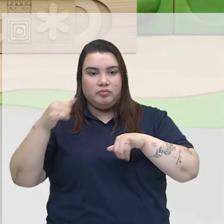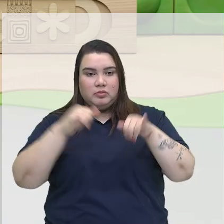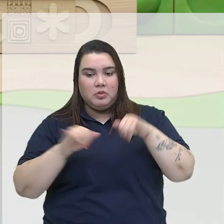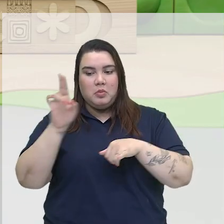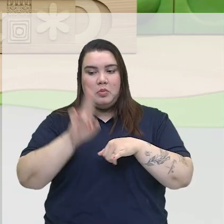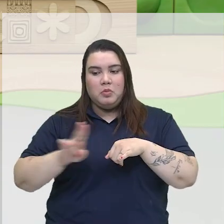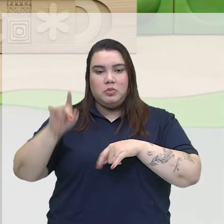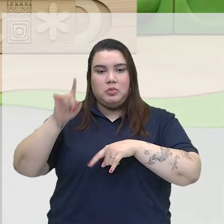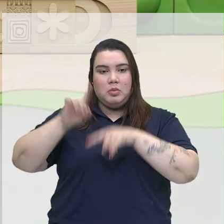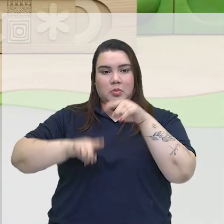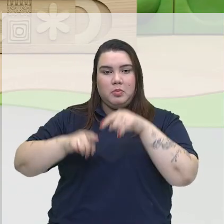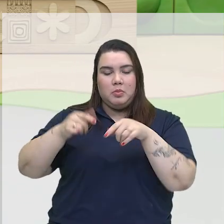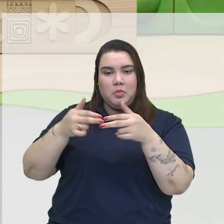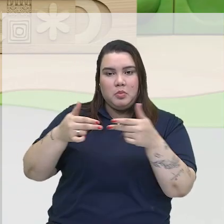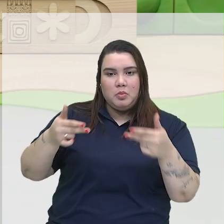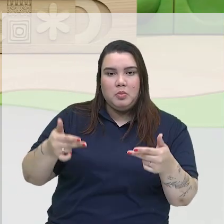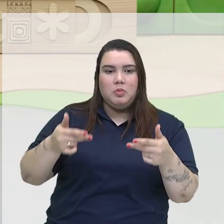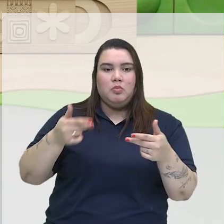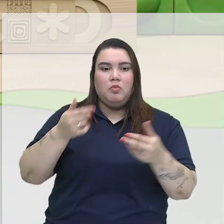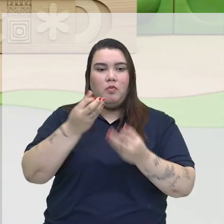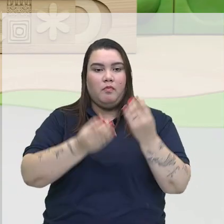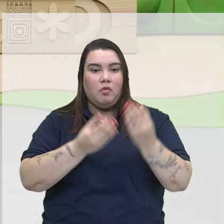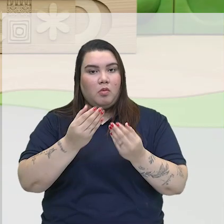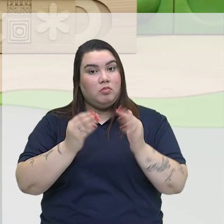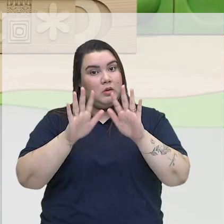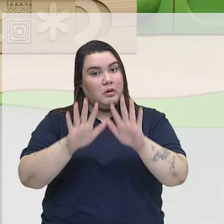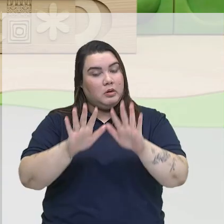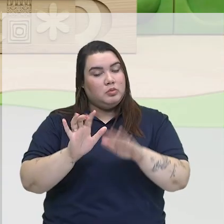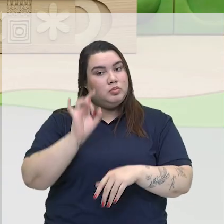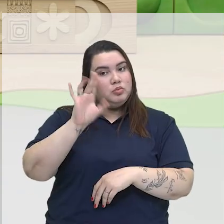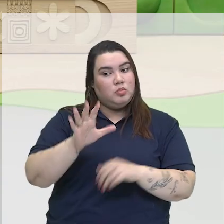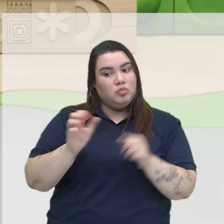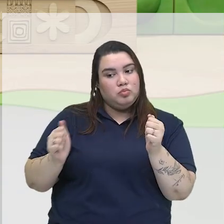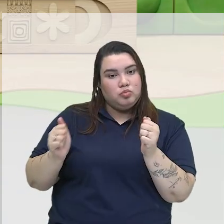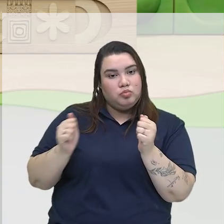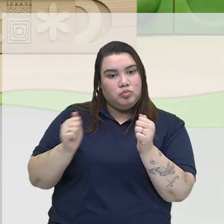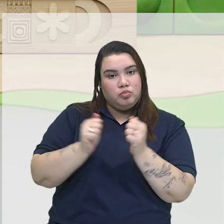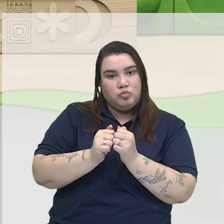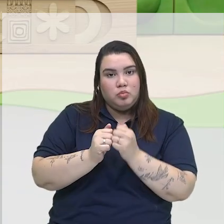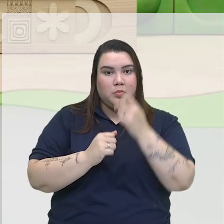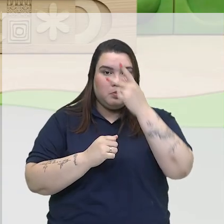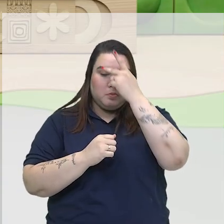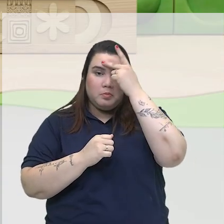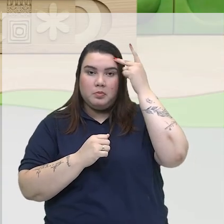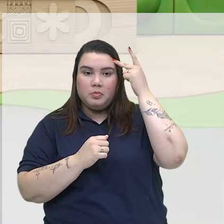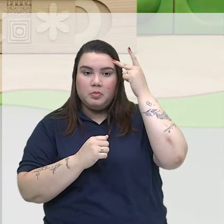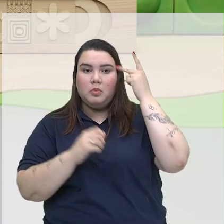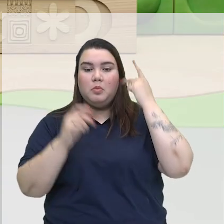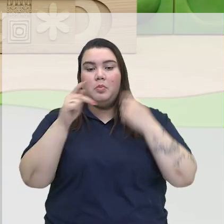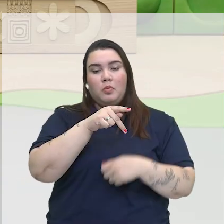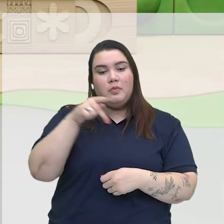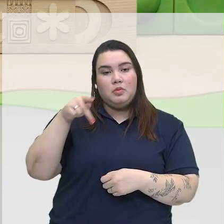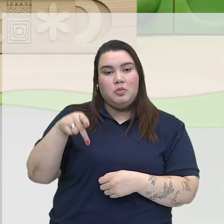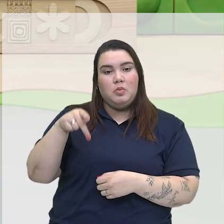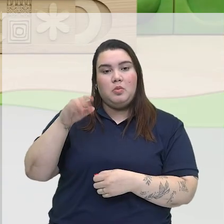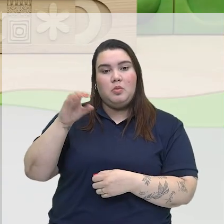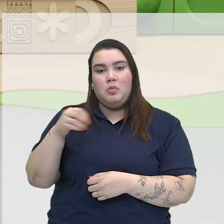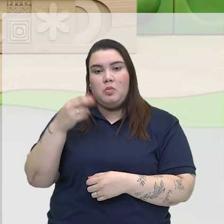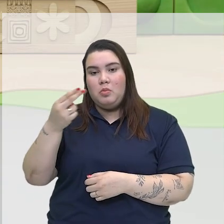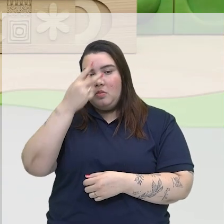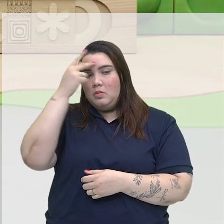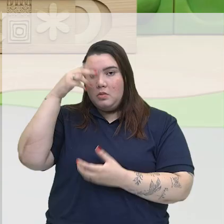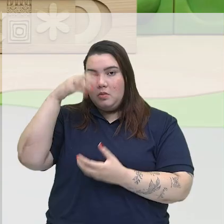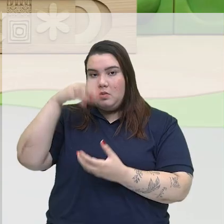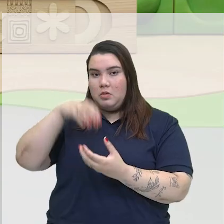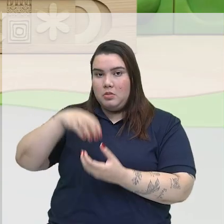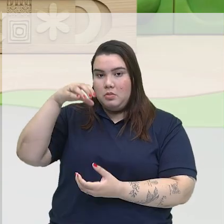soda cáustica, de fogo, né, só pode ser feito no acompanhamento de um professor ou de uma